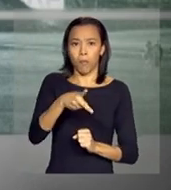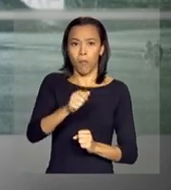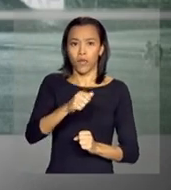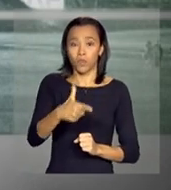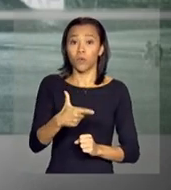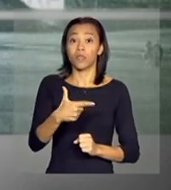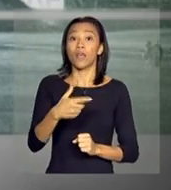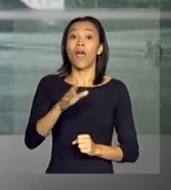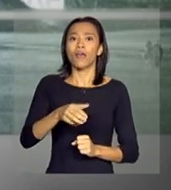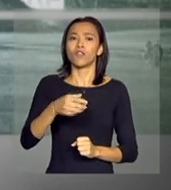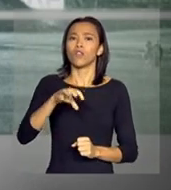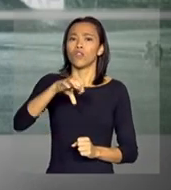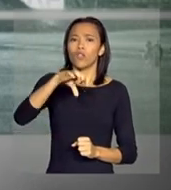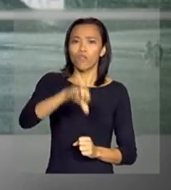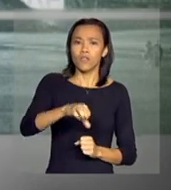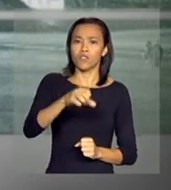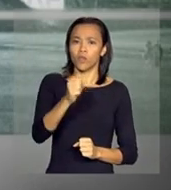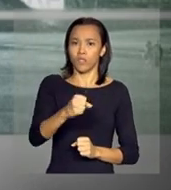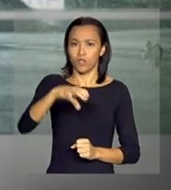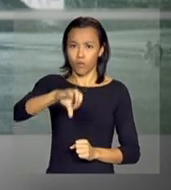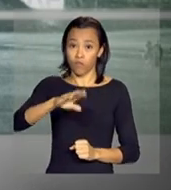2 está em